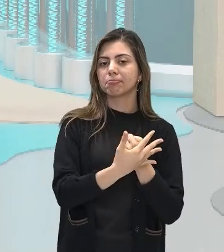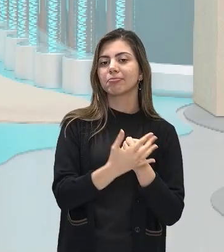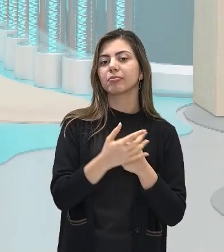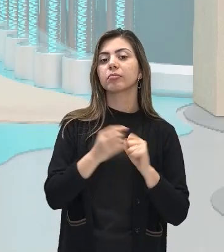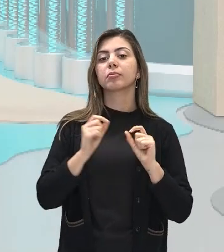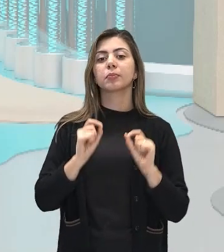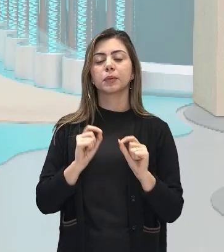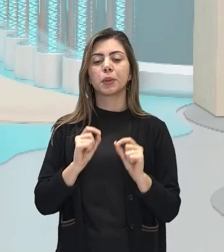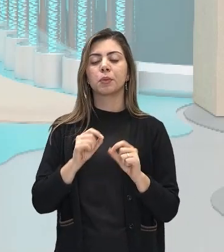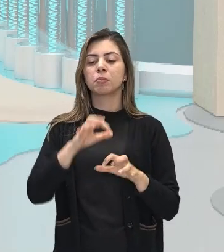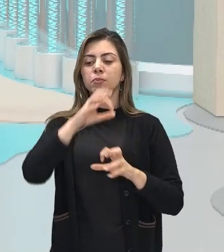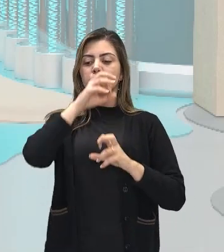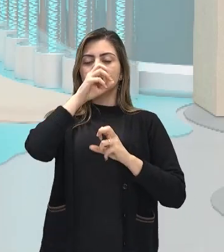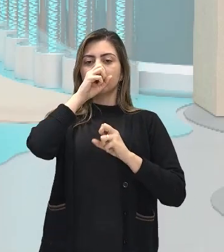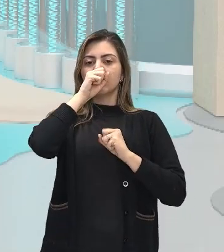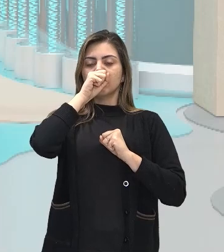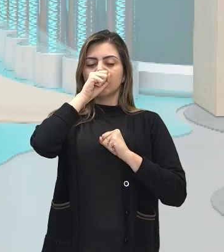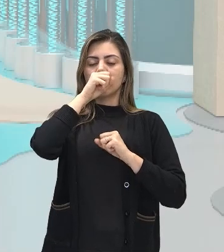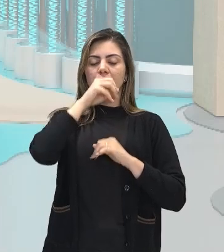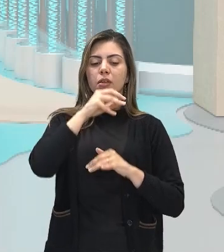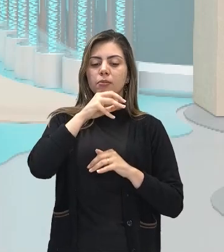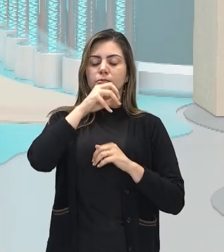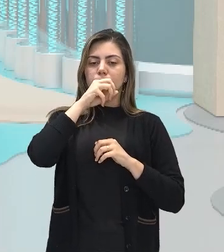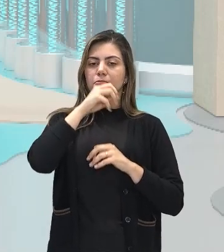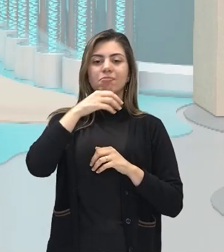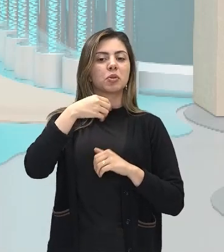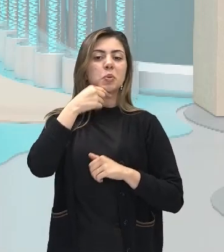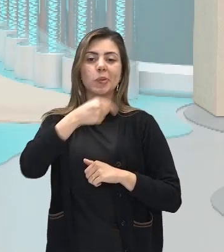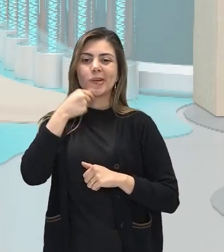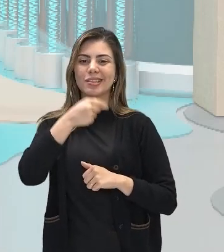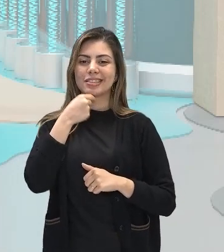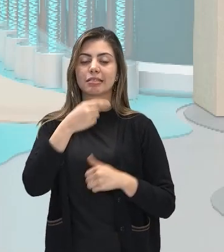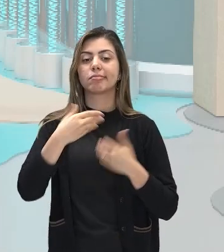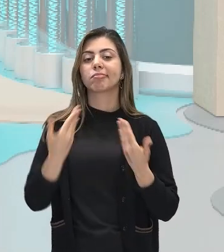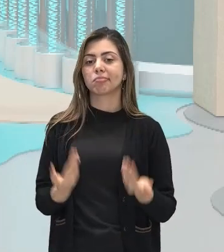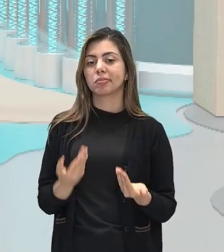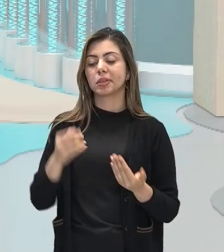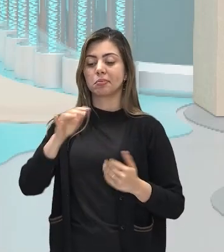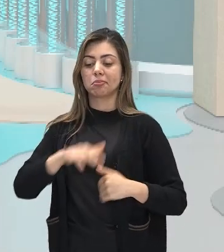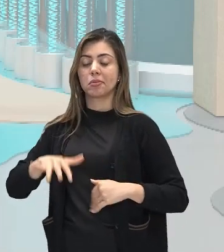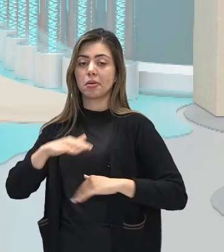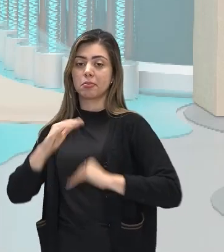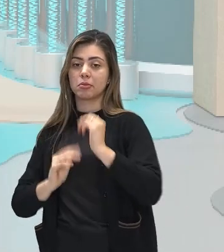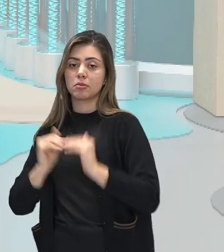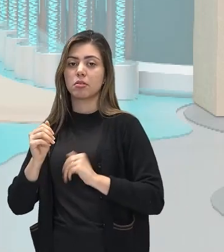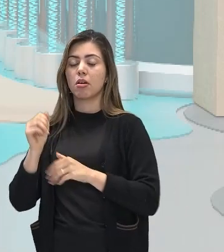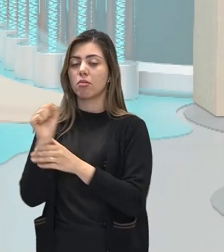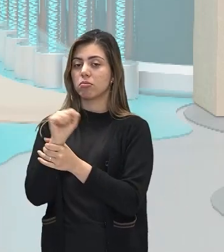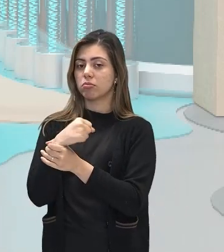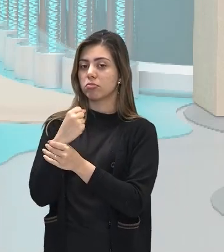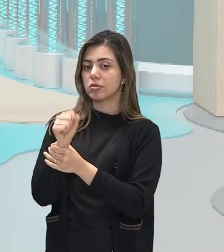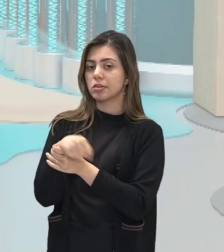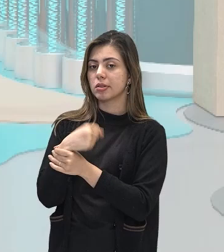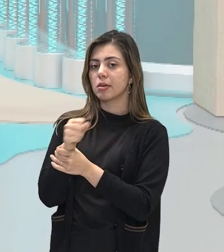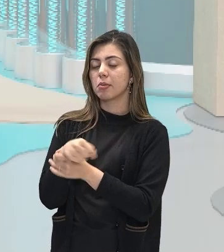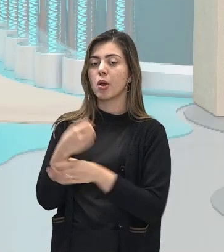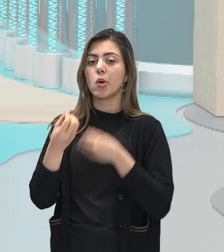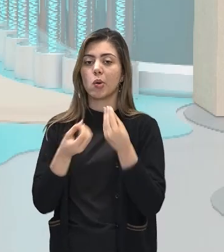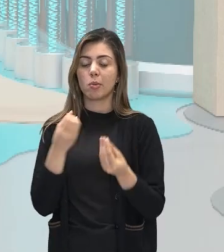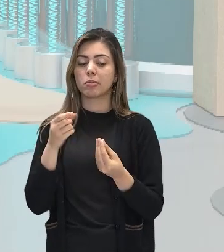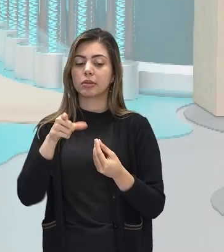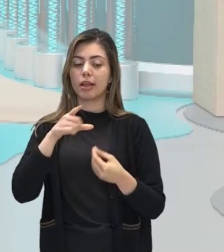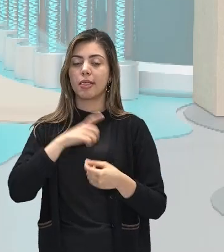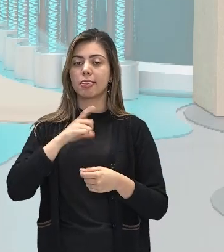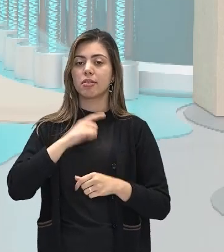falta de ar, a dificuldade de respirar. Então, nesse caso, o profissional fisioterapeuta, ele atuava